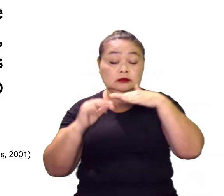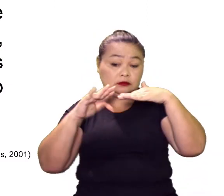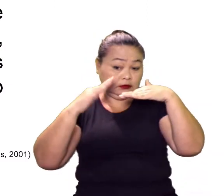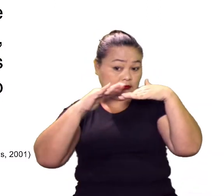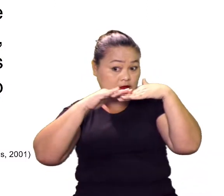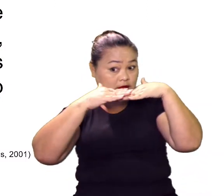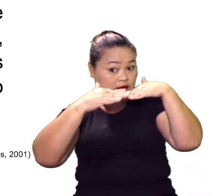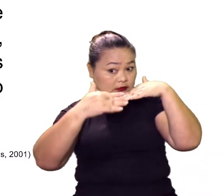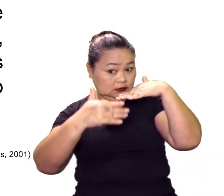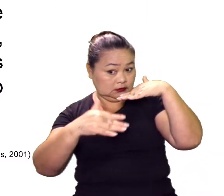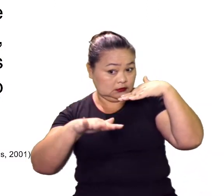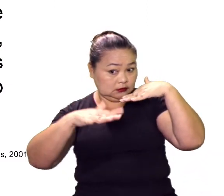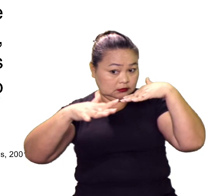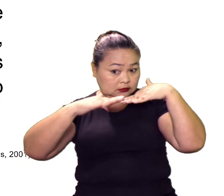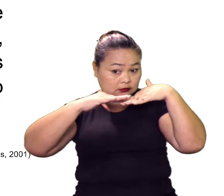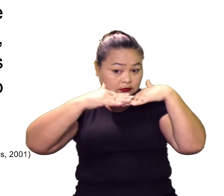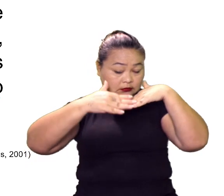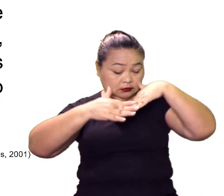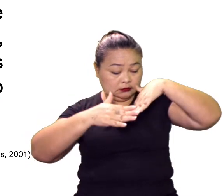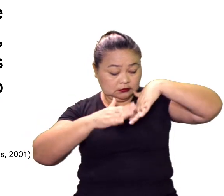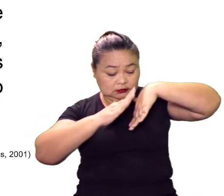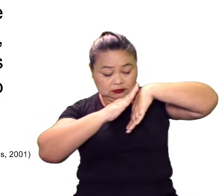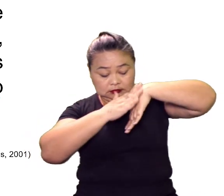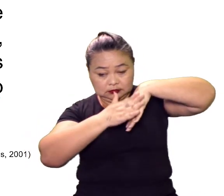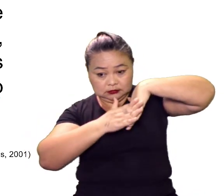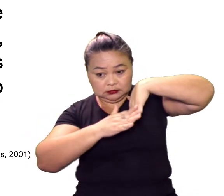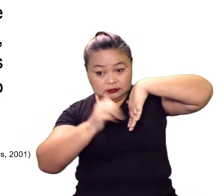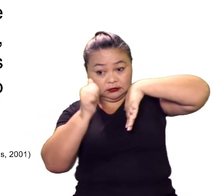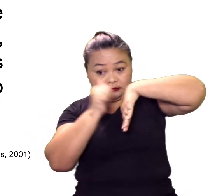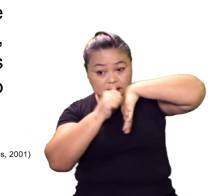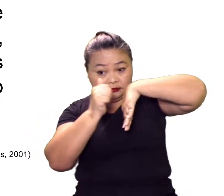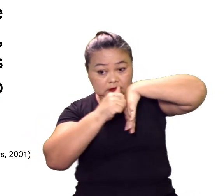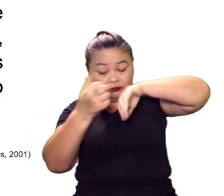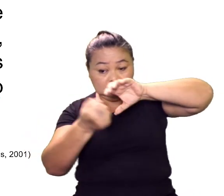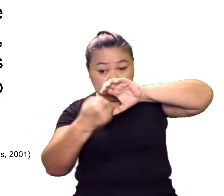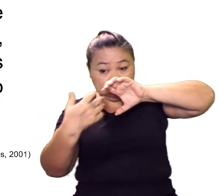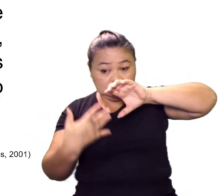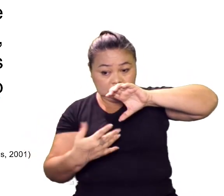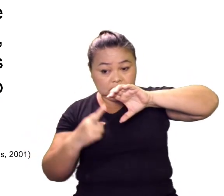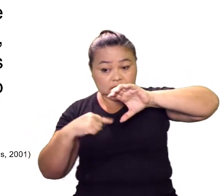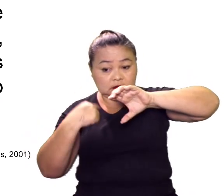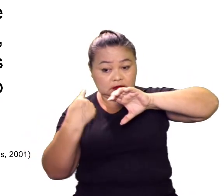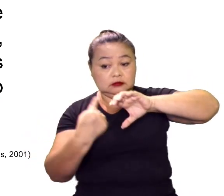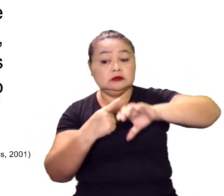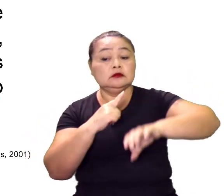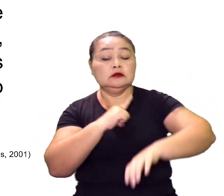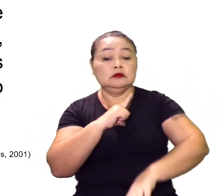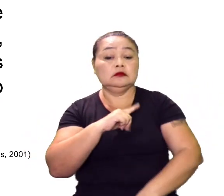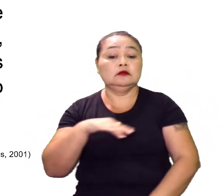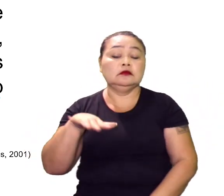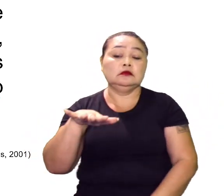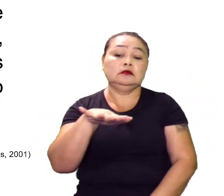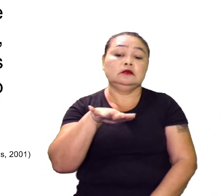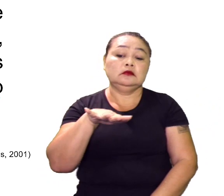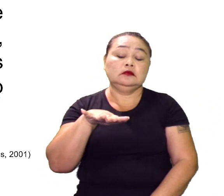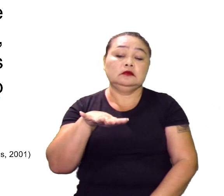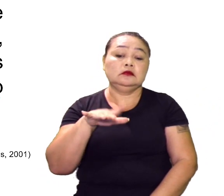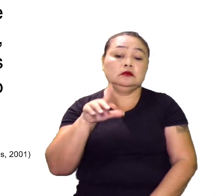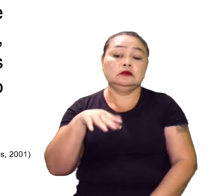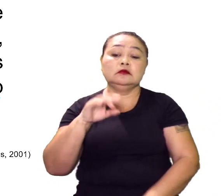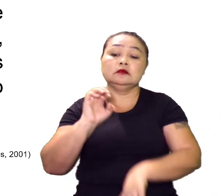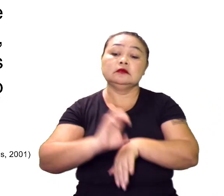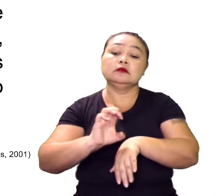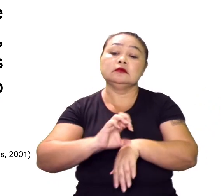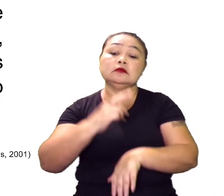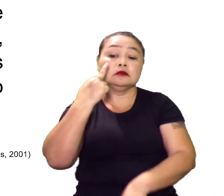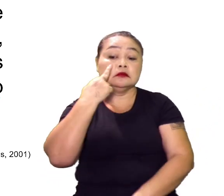mediano, paredão rochoso. É uma outra característica que nós temos aqui na região do estado de